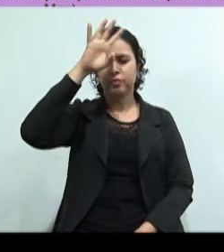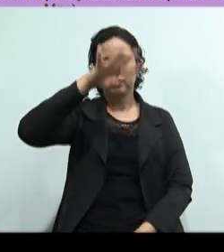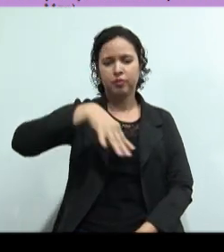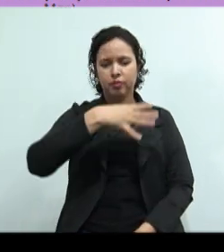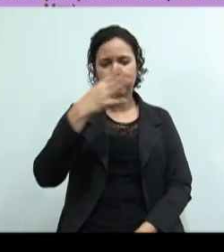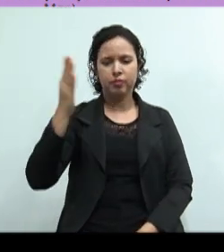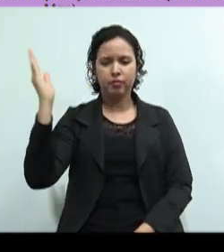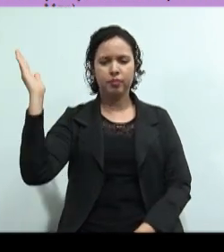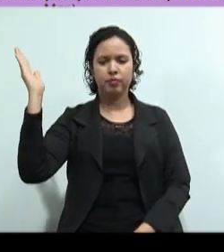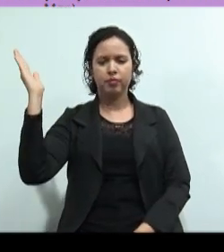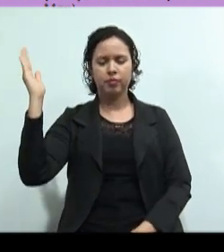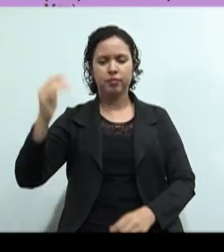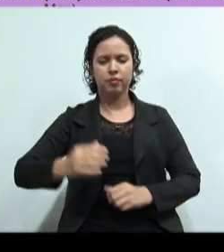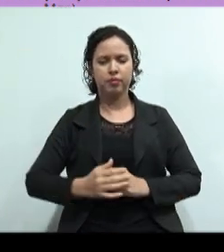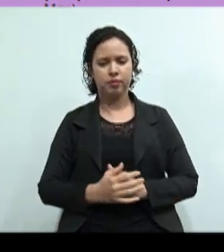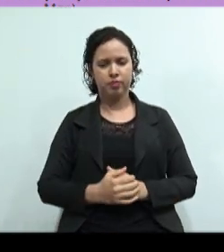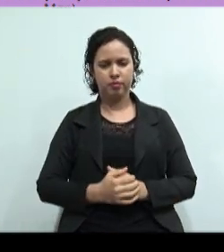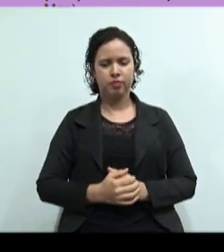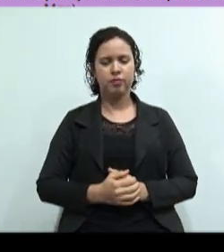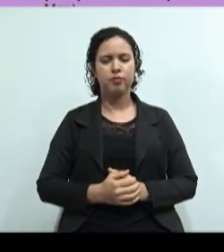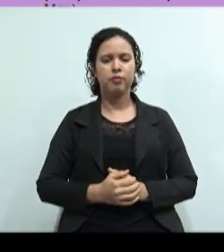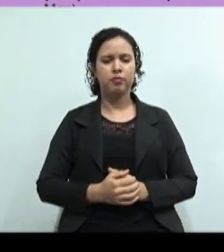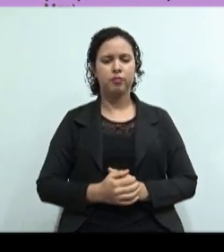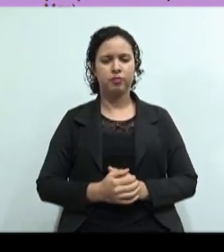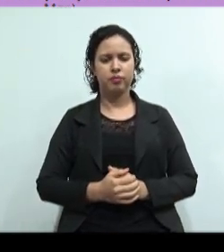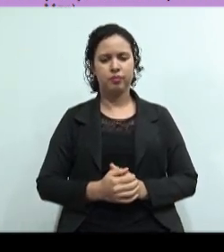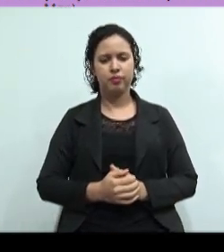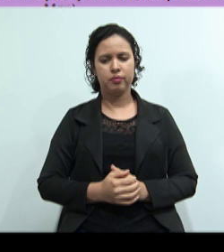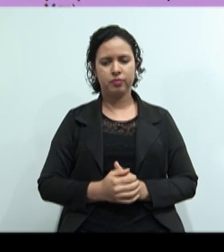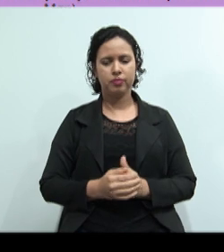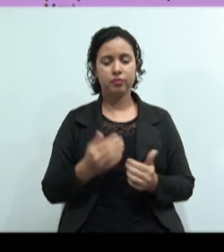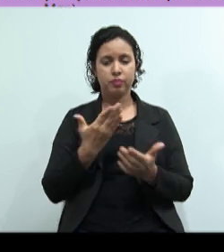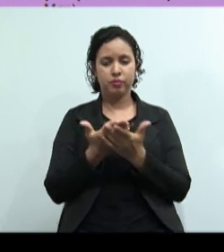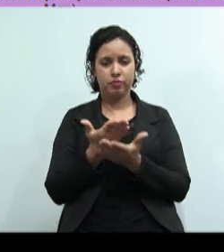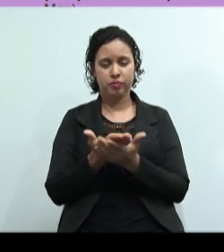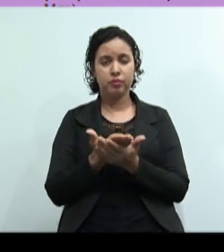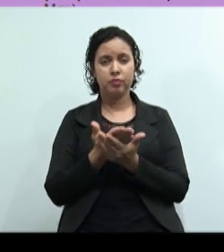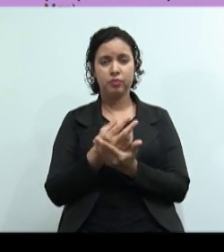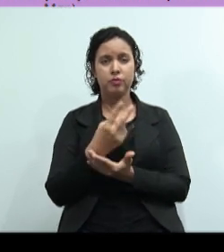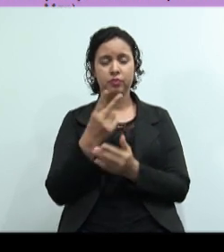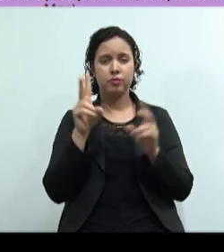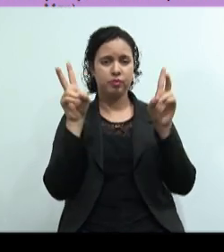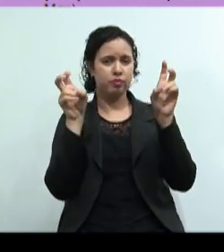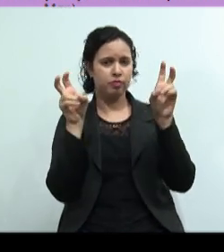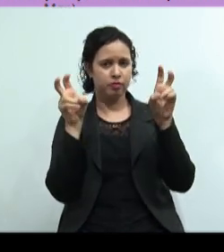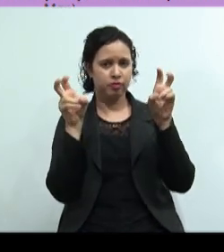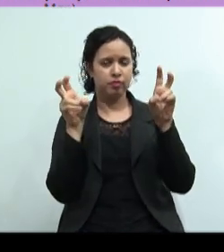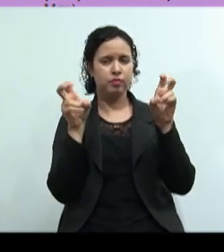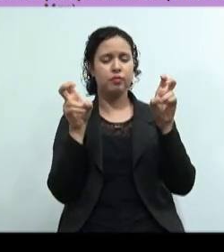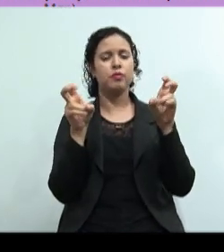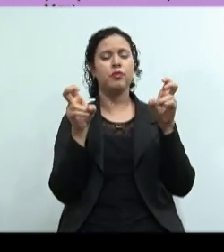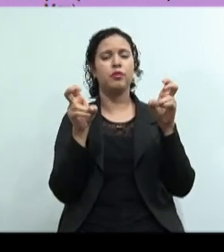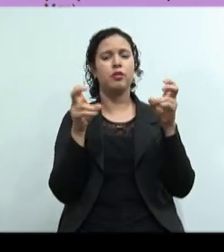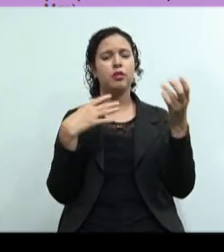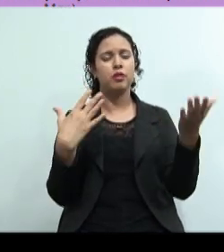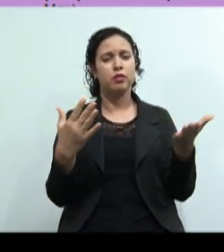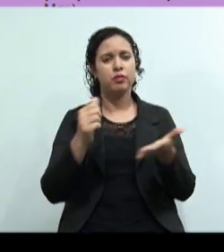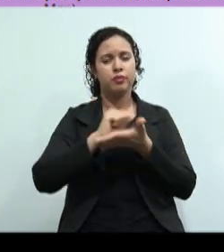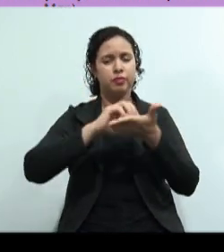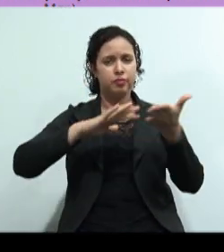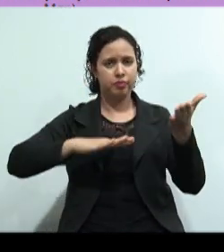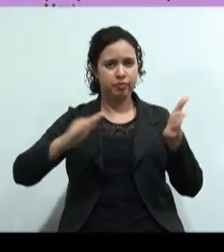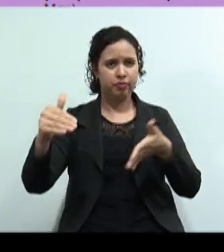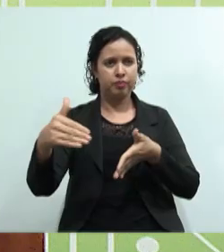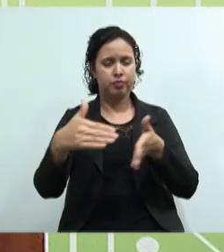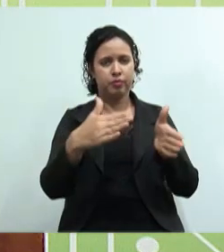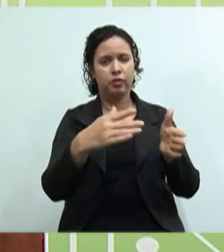de hoje. Então, nós estudamos 2 temas, metodologia e formação de preço de venda. Então, na atividade de percurso 1,